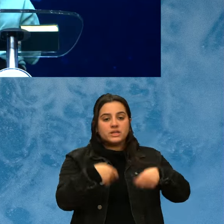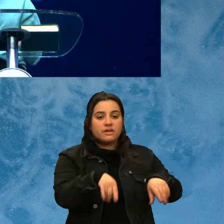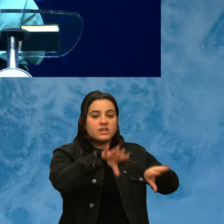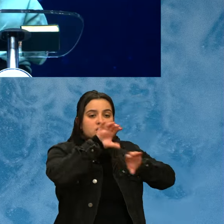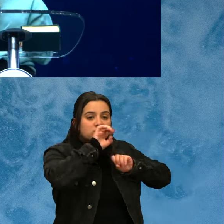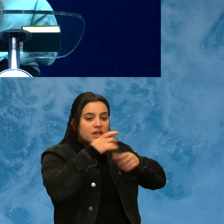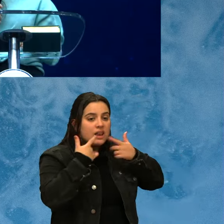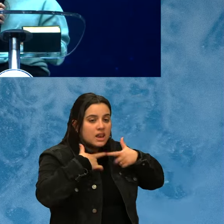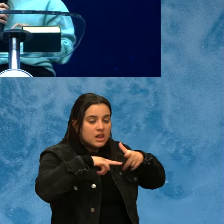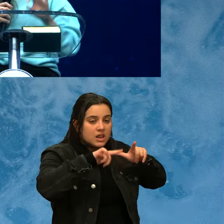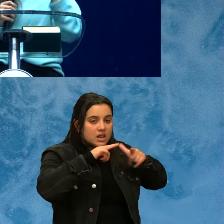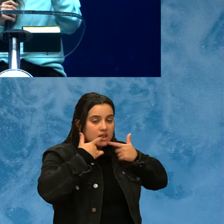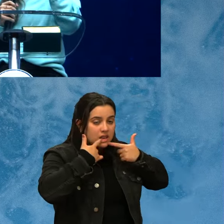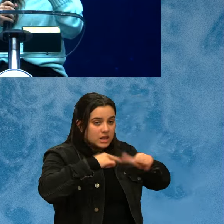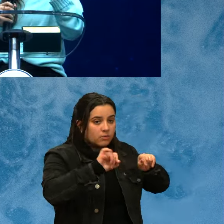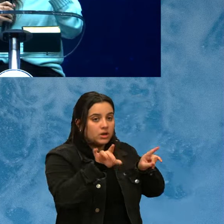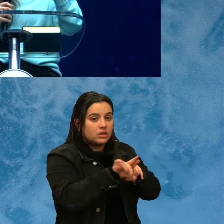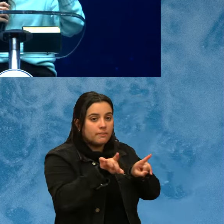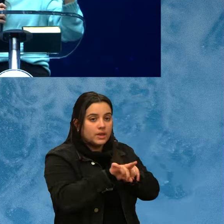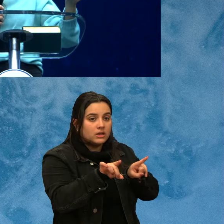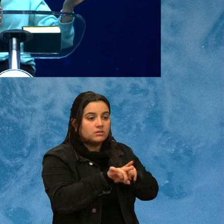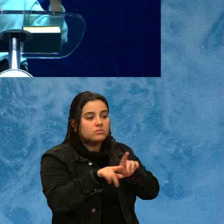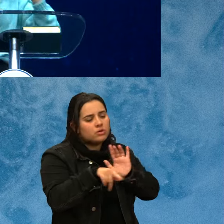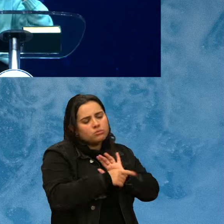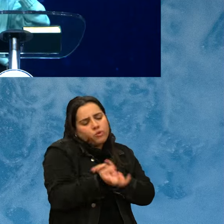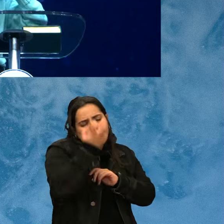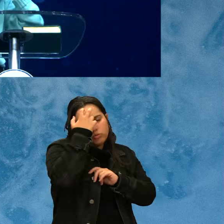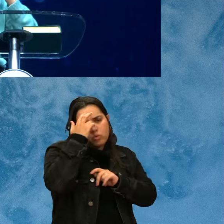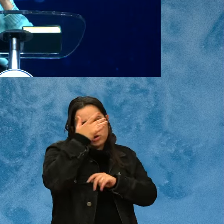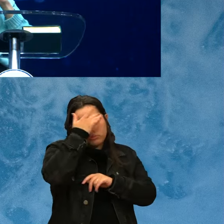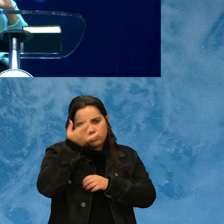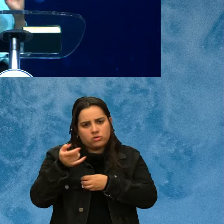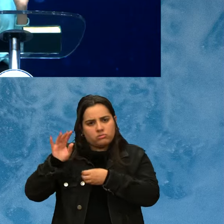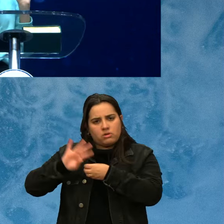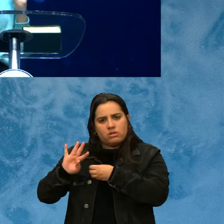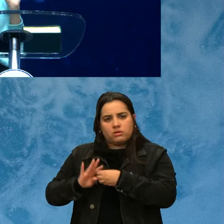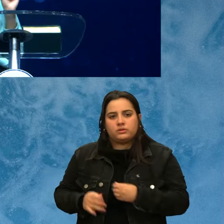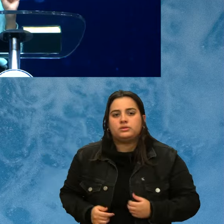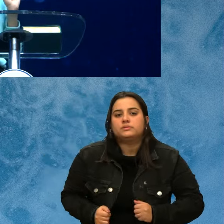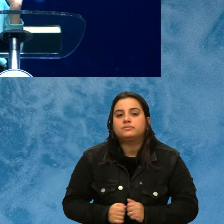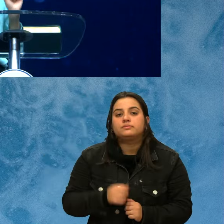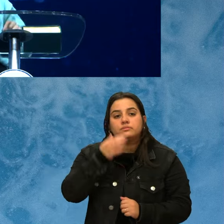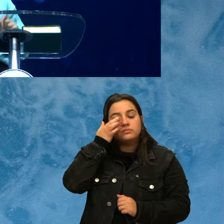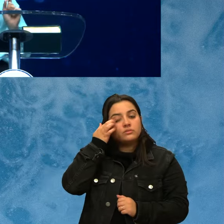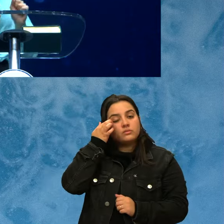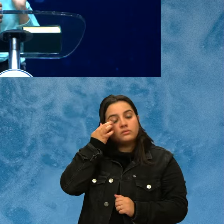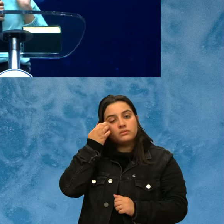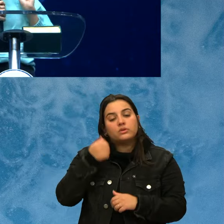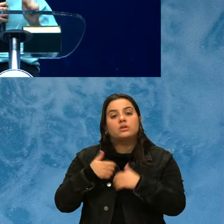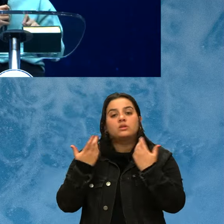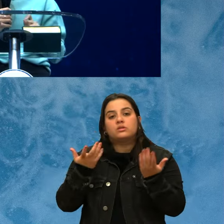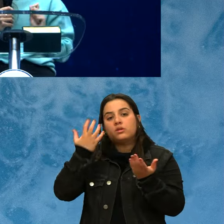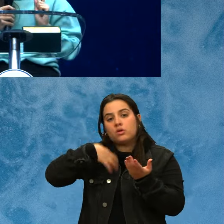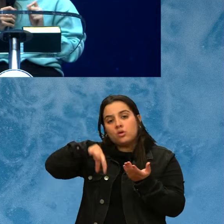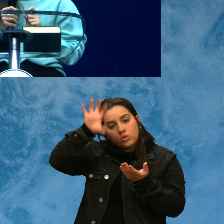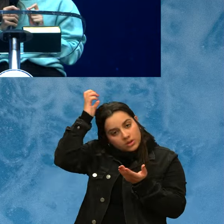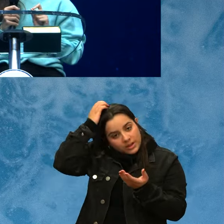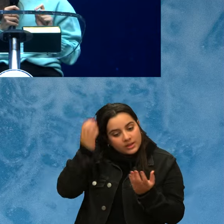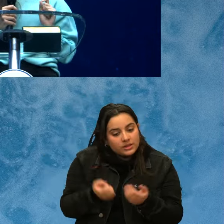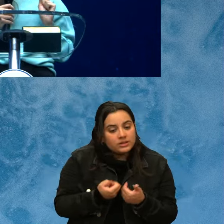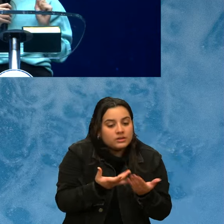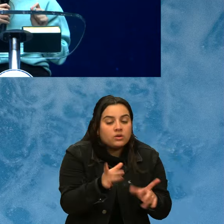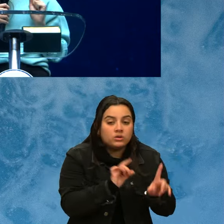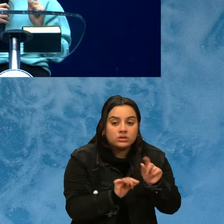dos babilônios. Agora presta atenção, versículo 5. O rei designou-lhes uma porção diária de comida e de